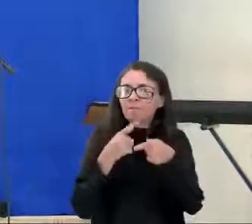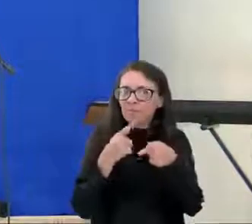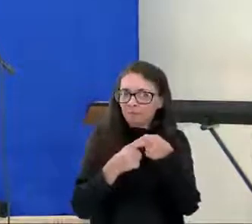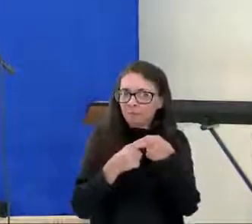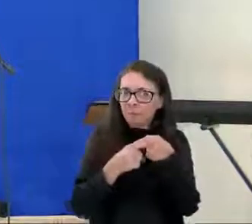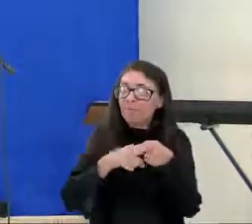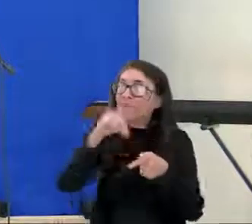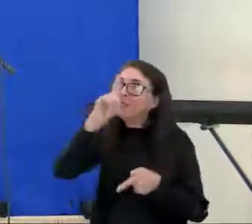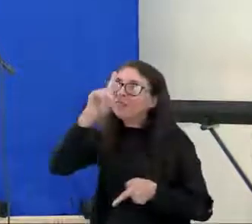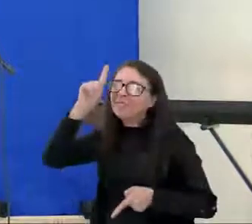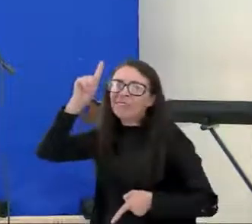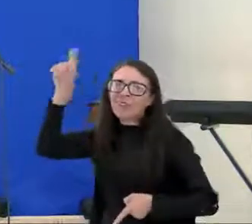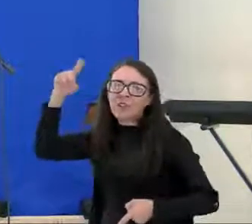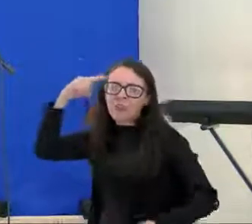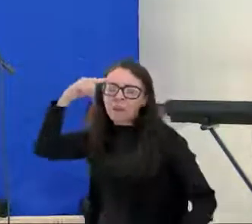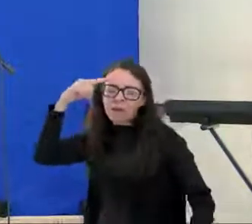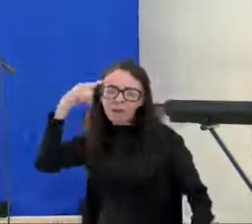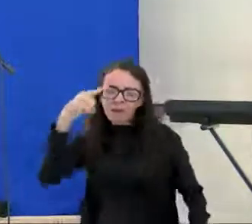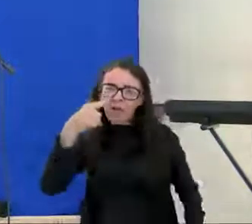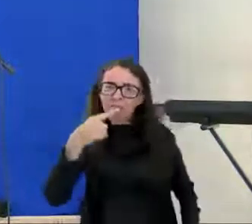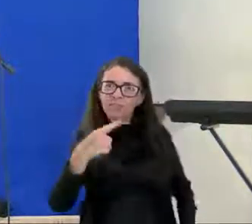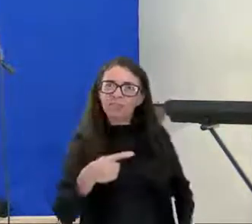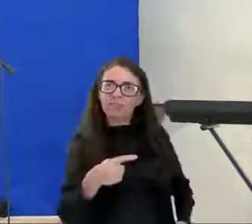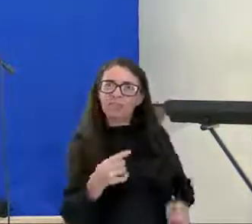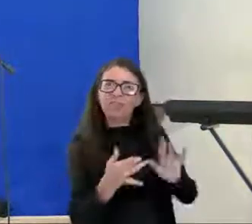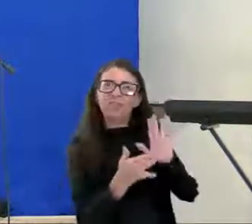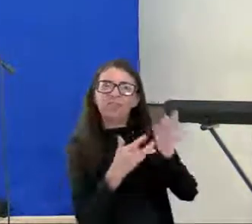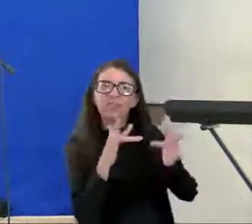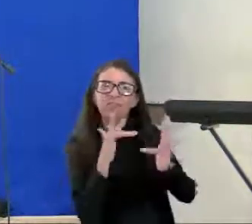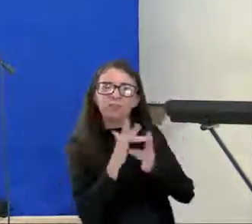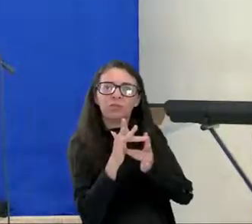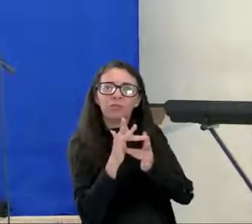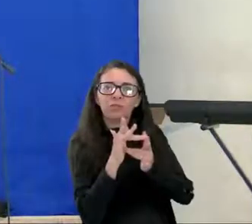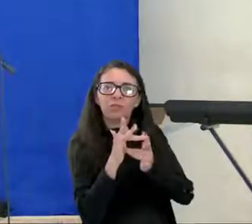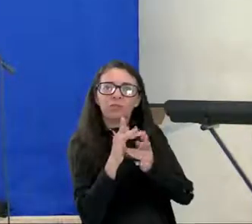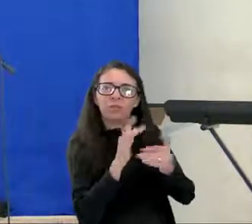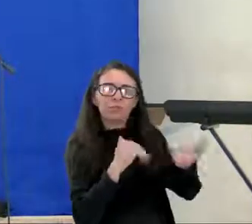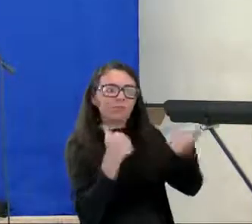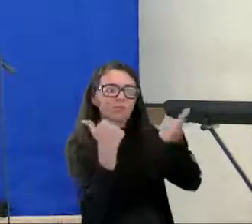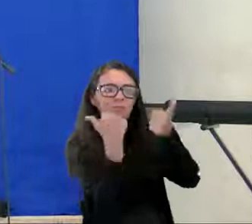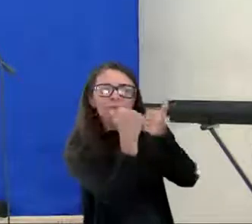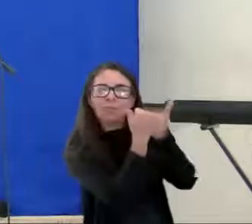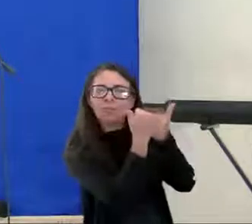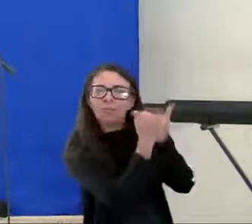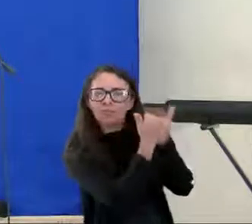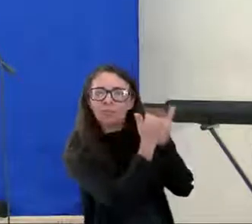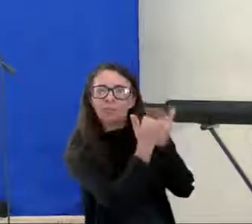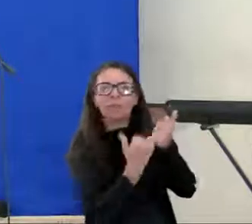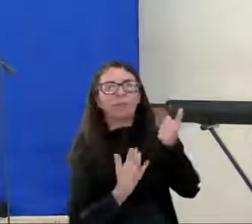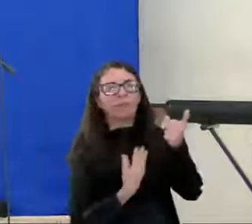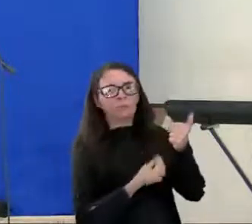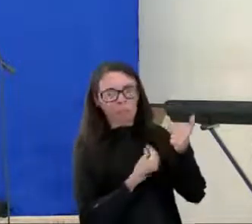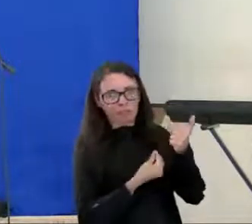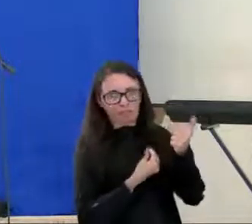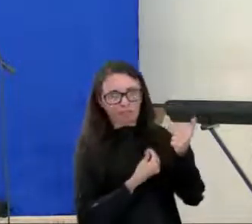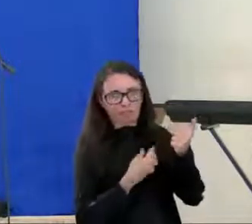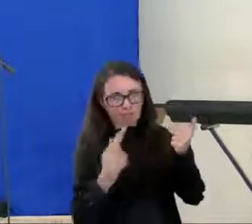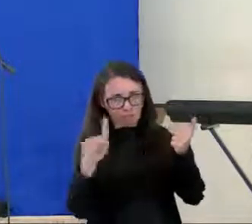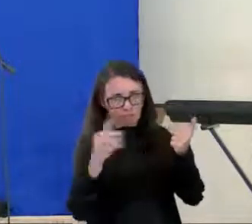Espírito Santo habitando em nós que se faz presente em nós. Só por Ele que nós podemos ter essas saídas aqui.